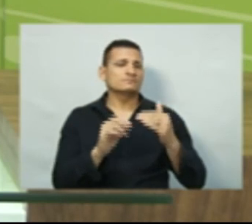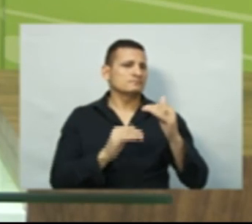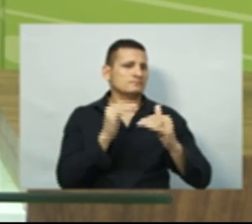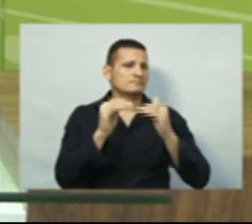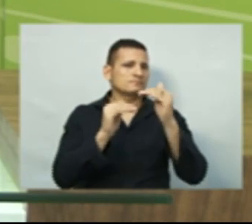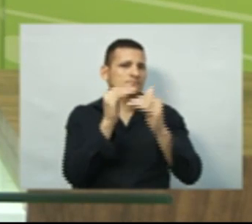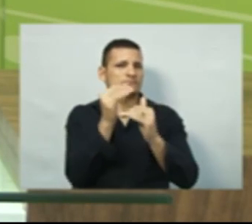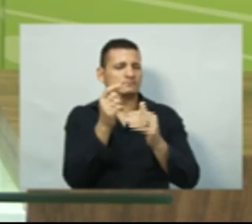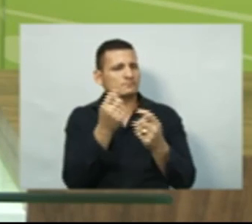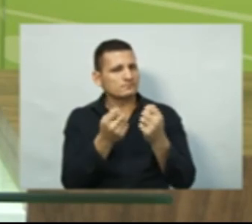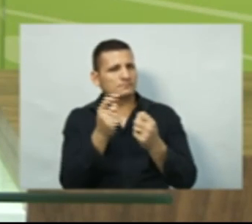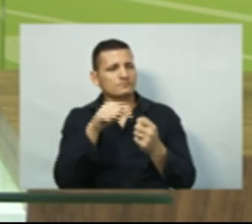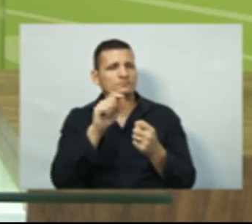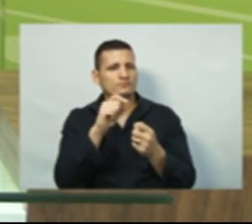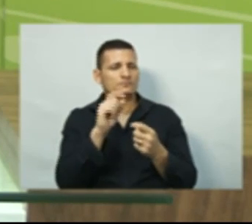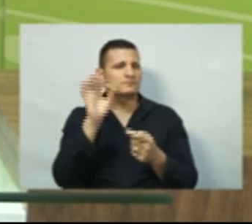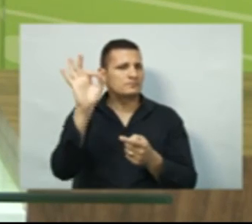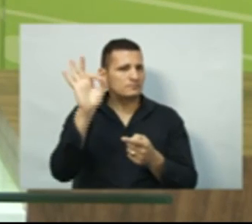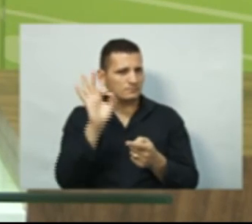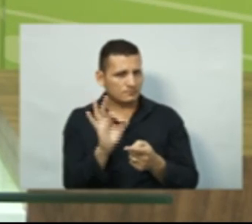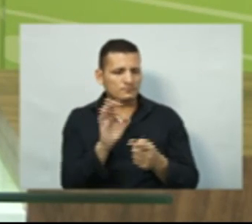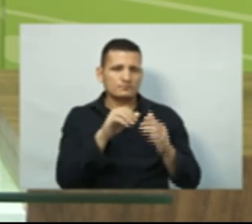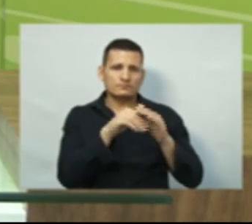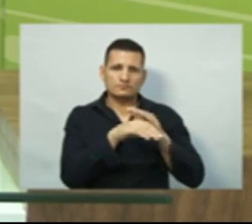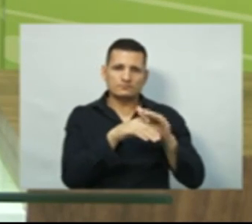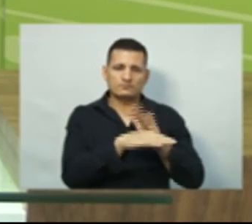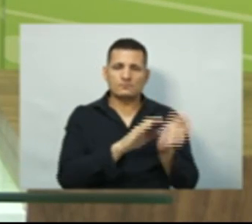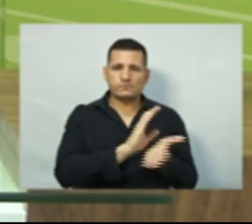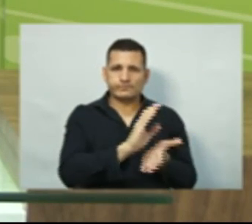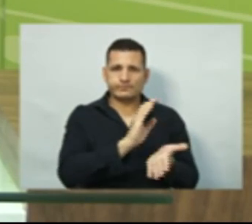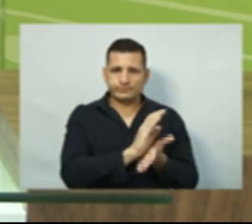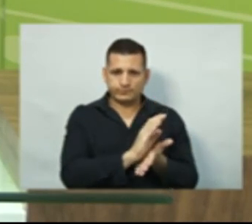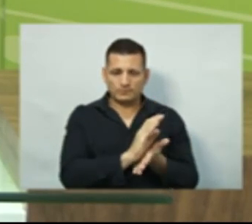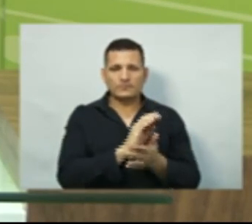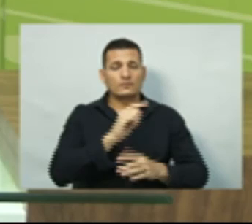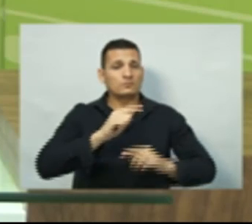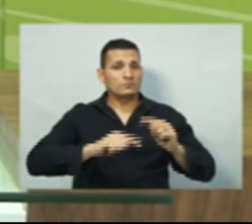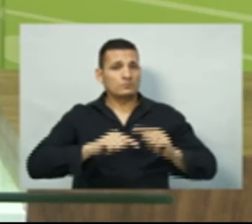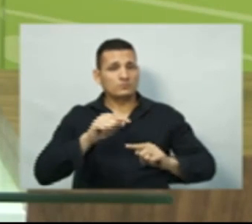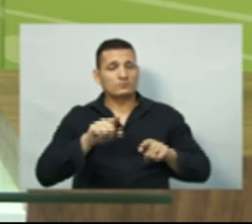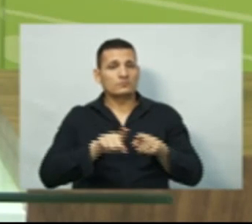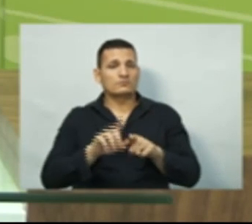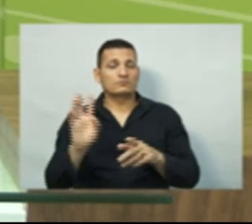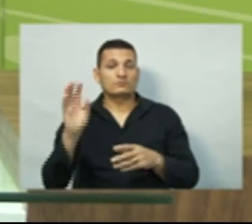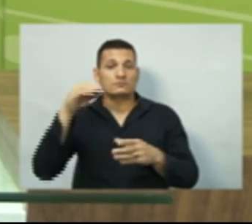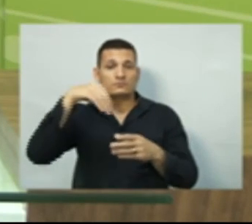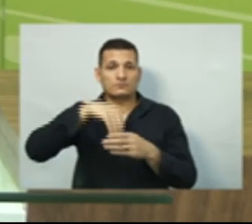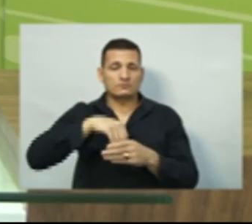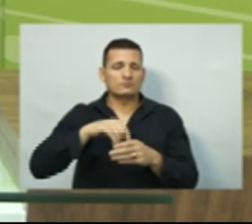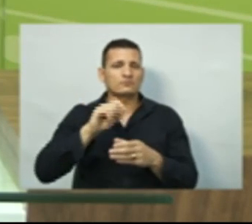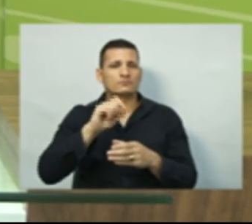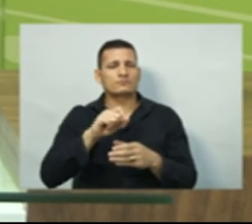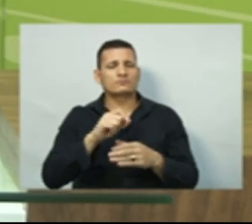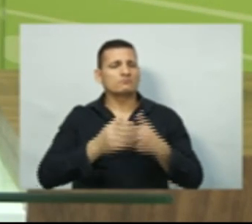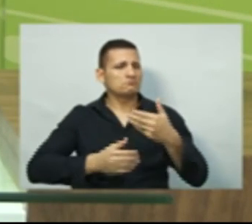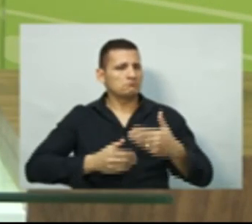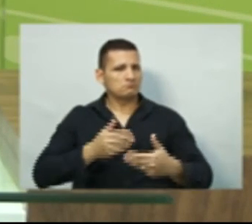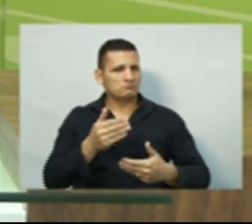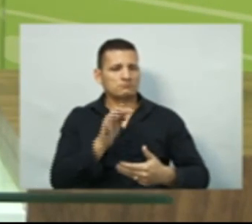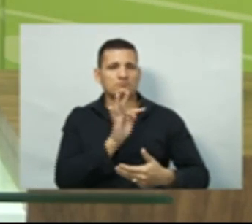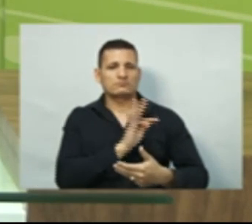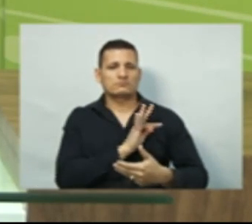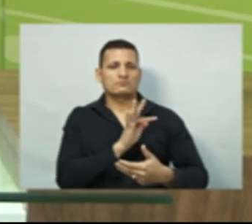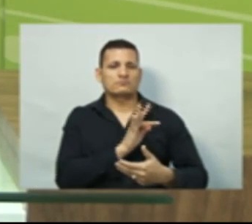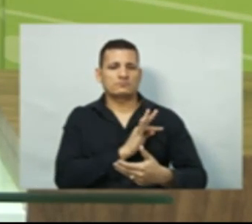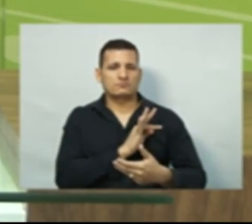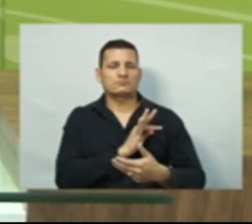de acumulação de capital em relação ao produto nacional e a capacidade de incorporação de processos